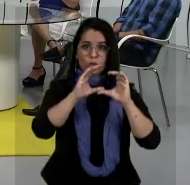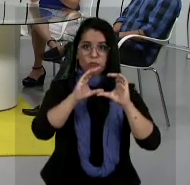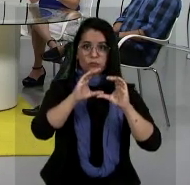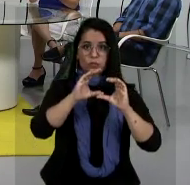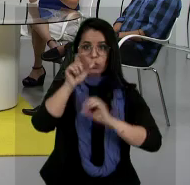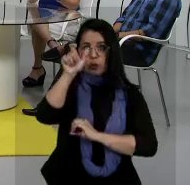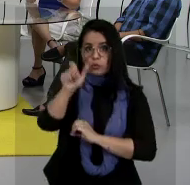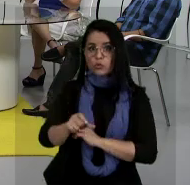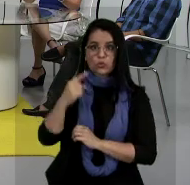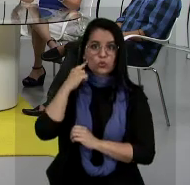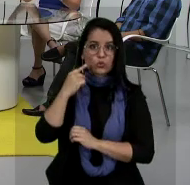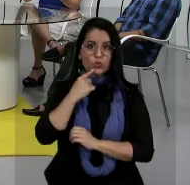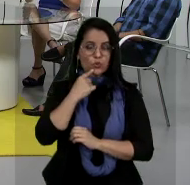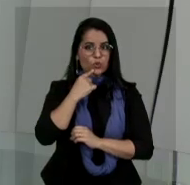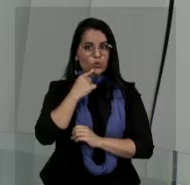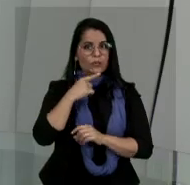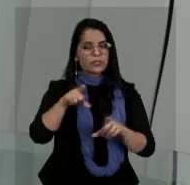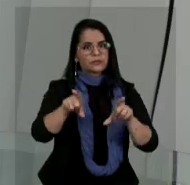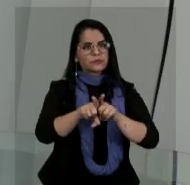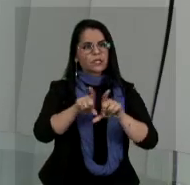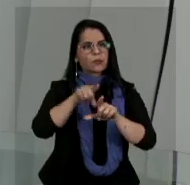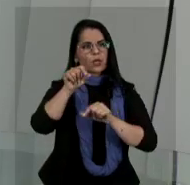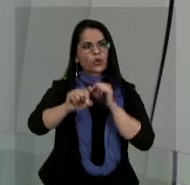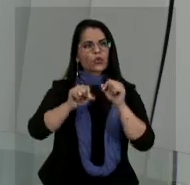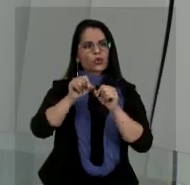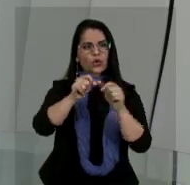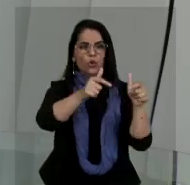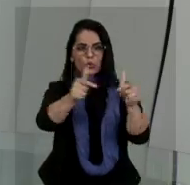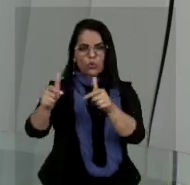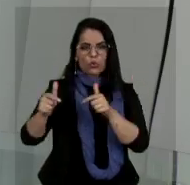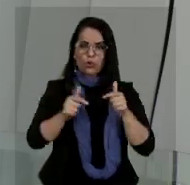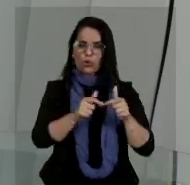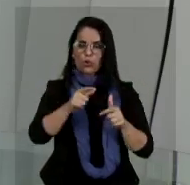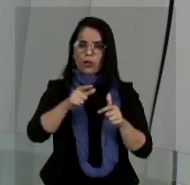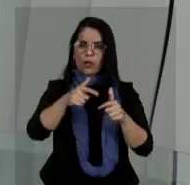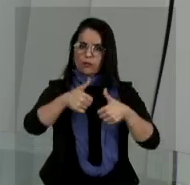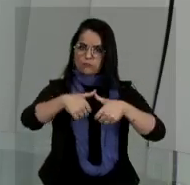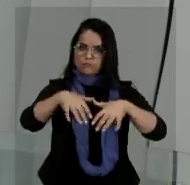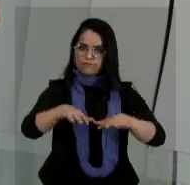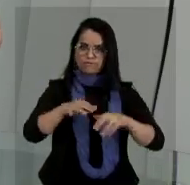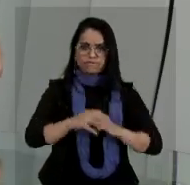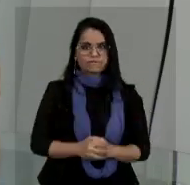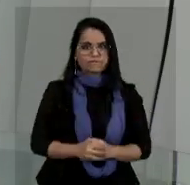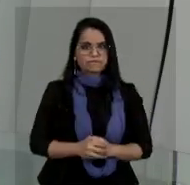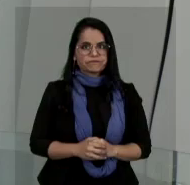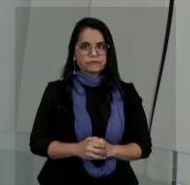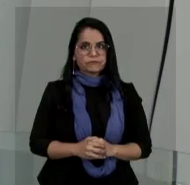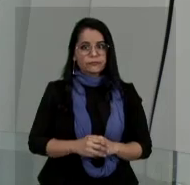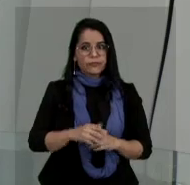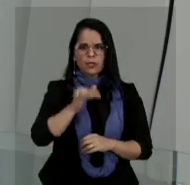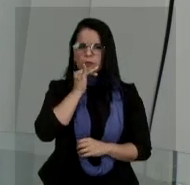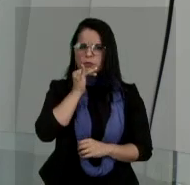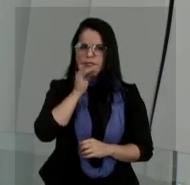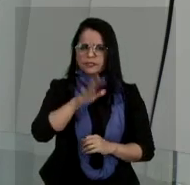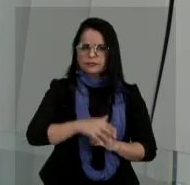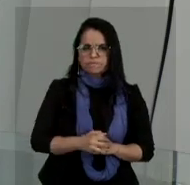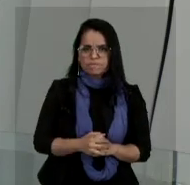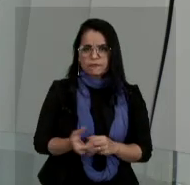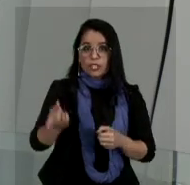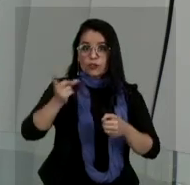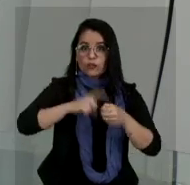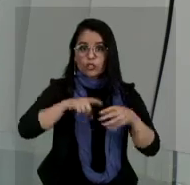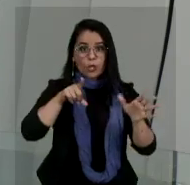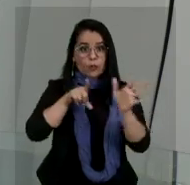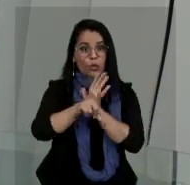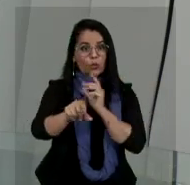entre o indivíduo surdo e o local onde ele estiver. Por exemplo, voltando na pergunta